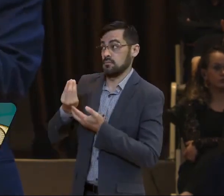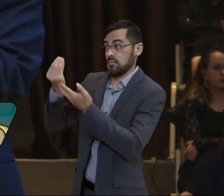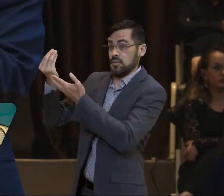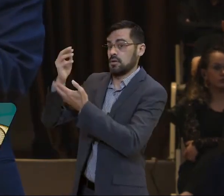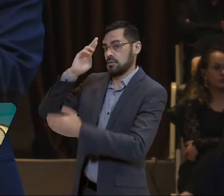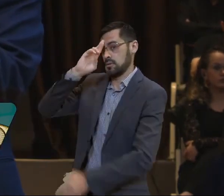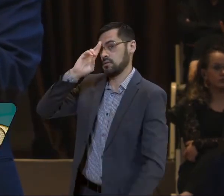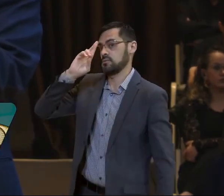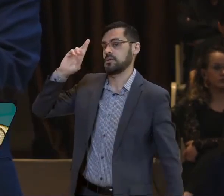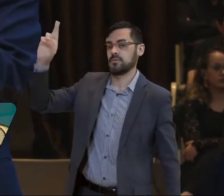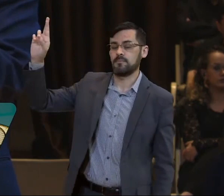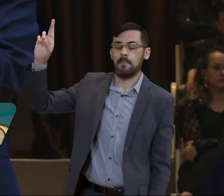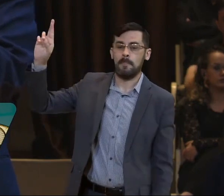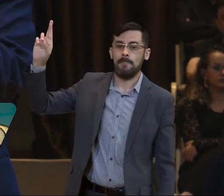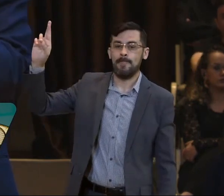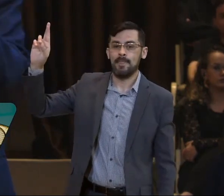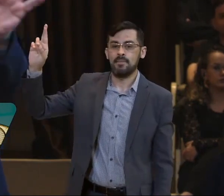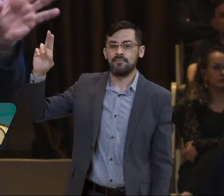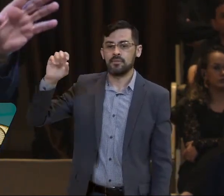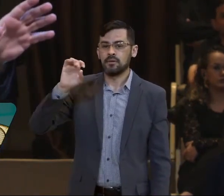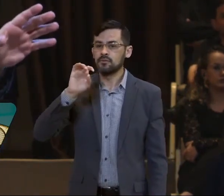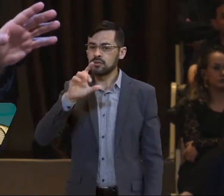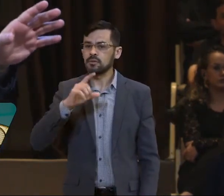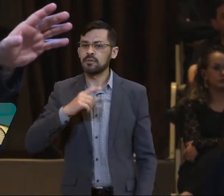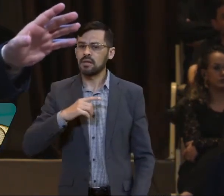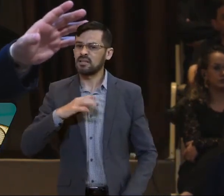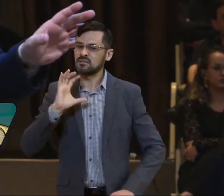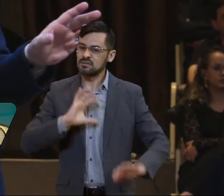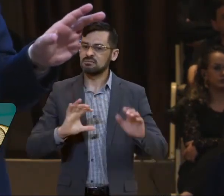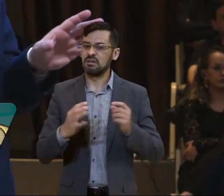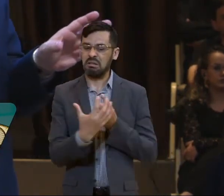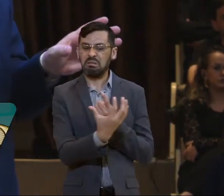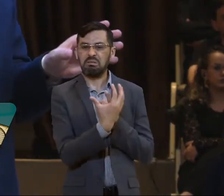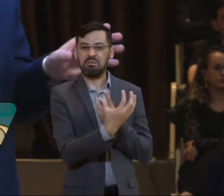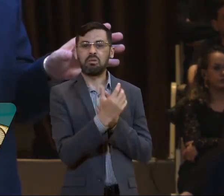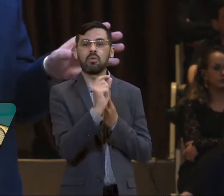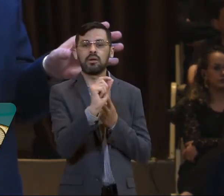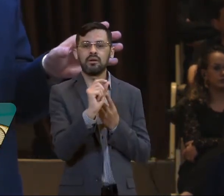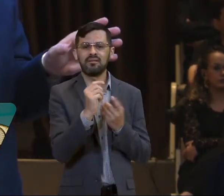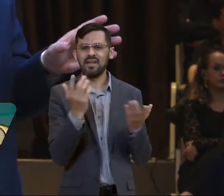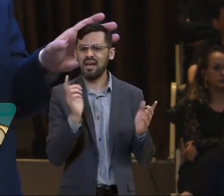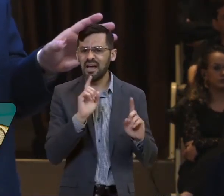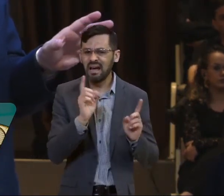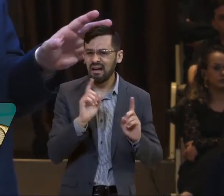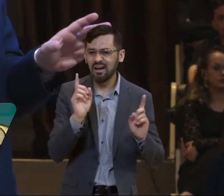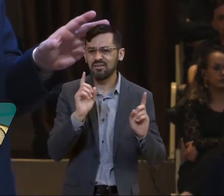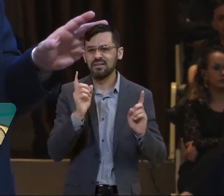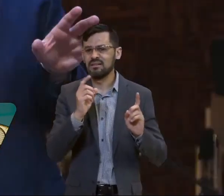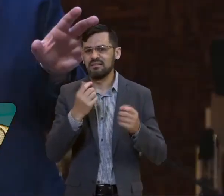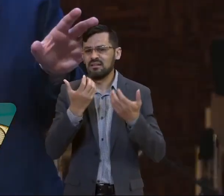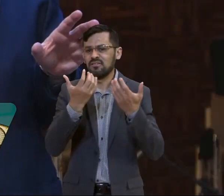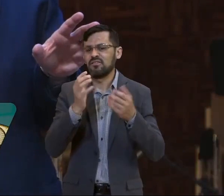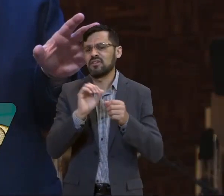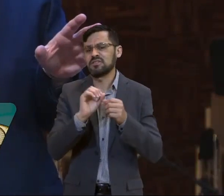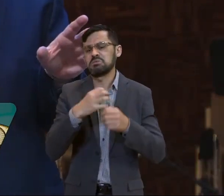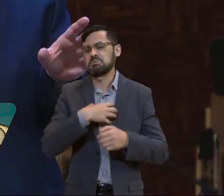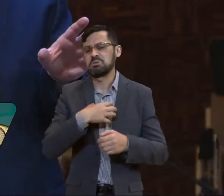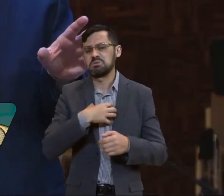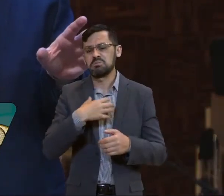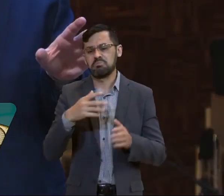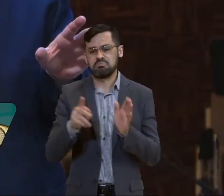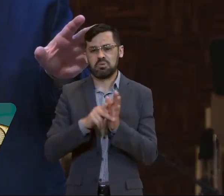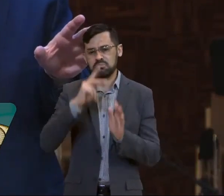Senhor. E você vai sofrer uma grande tentação agora, a tentação de dizer: não, Jesus, vou fazer do meu